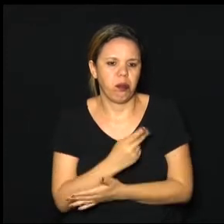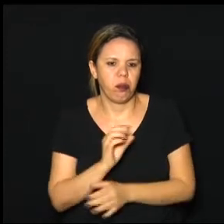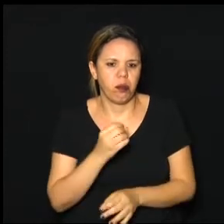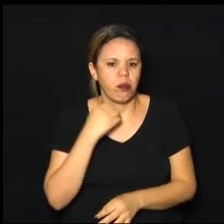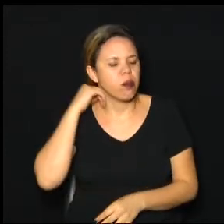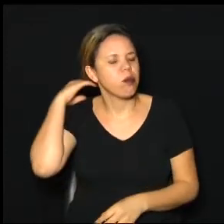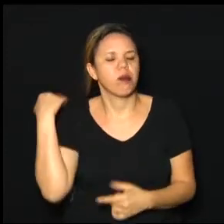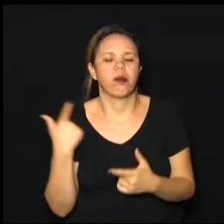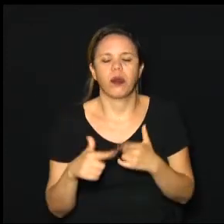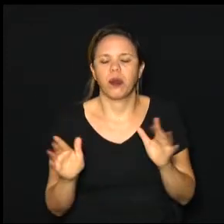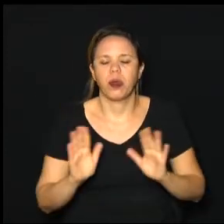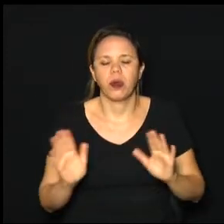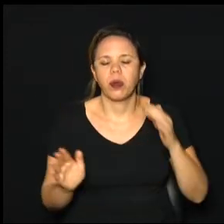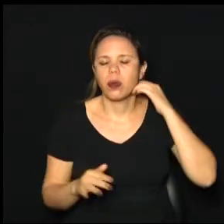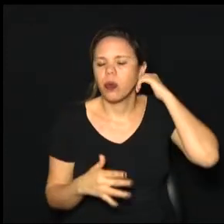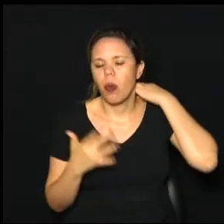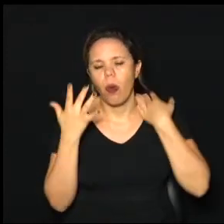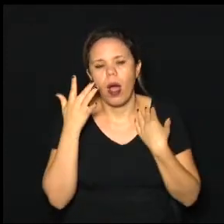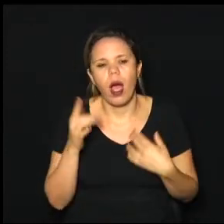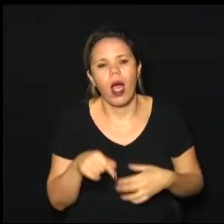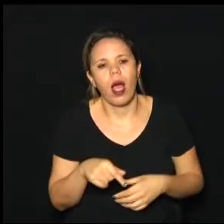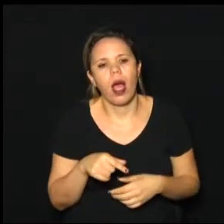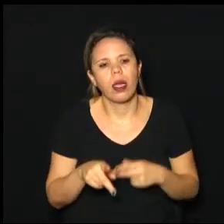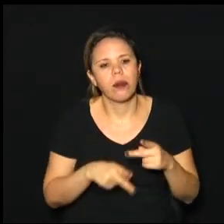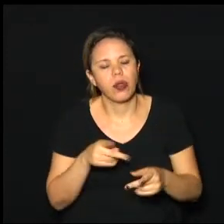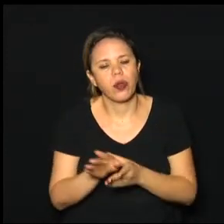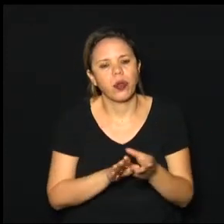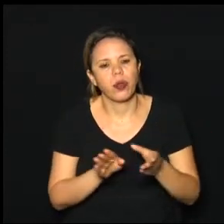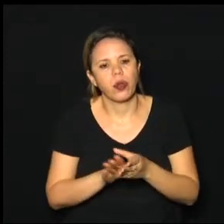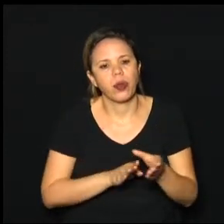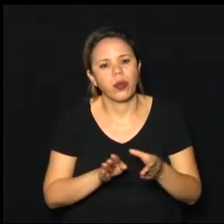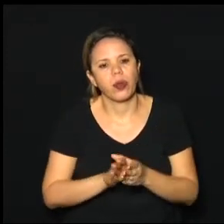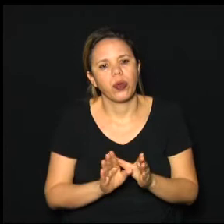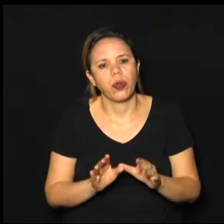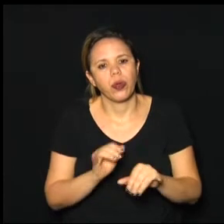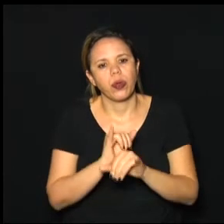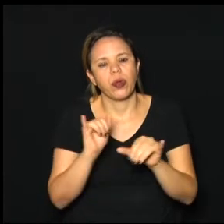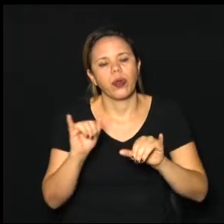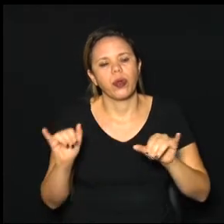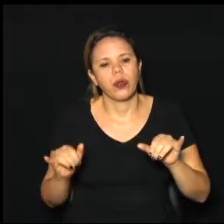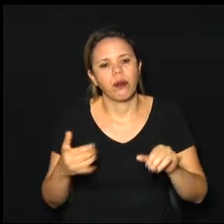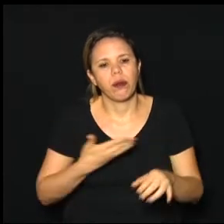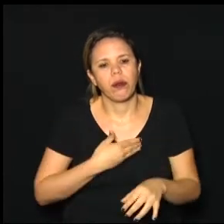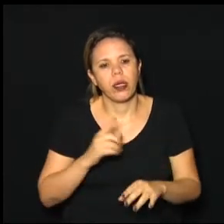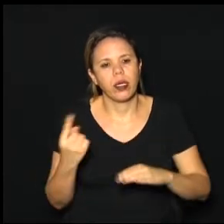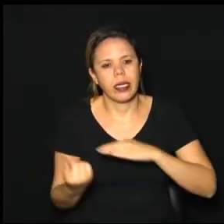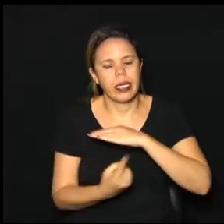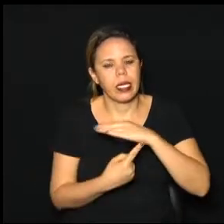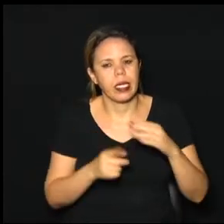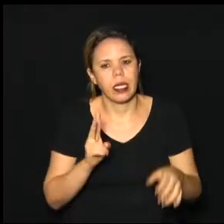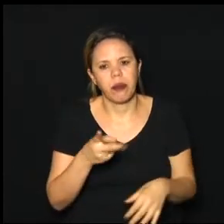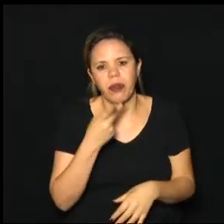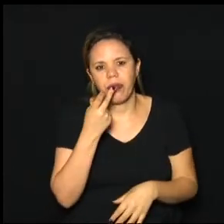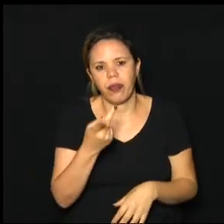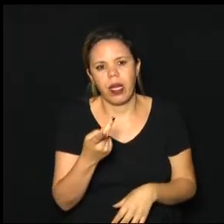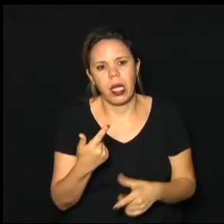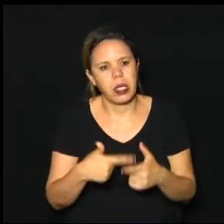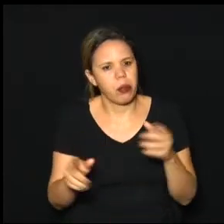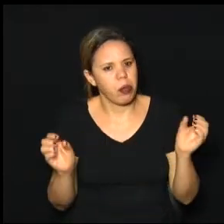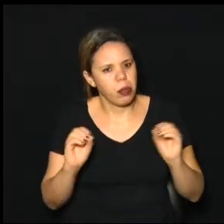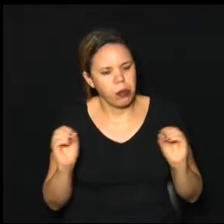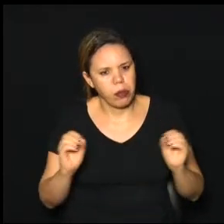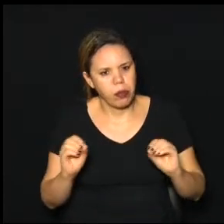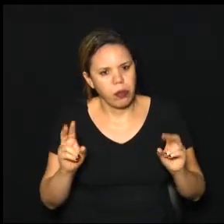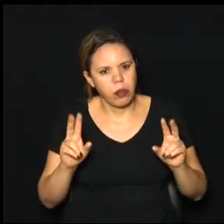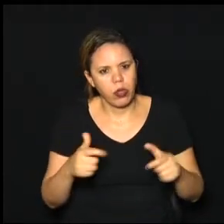há problema nenhum para aqueles que eu oriento nas campanhas, aqueles que são meus clientes. Eu sempre digo que não tem problema nenhum e